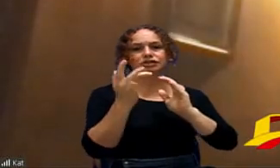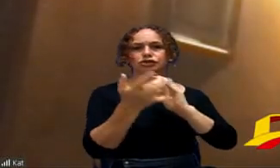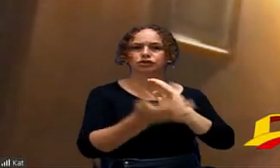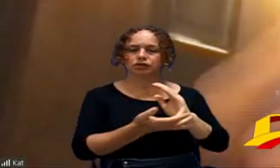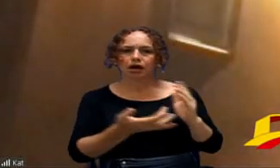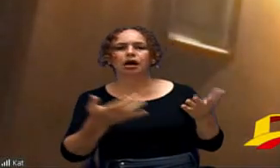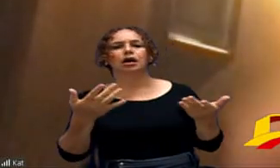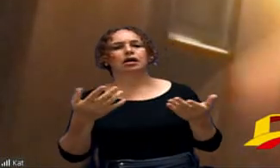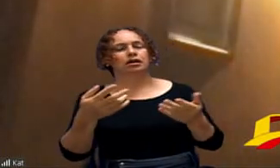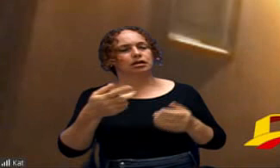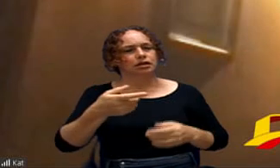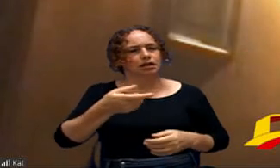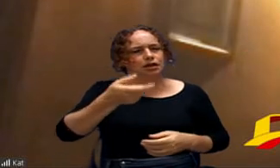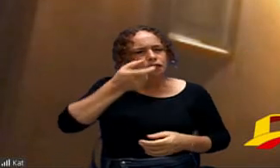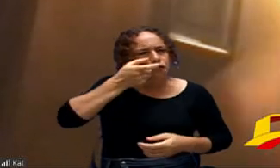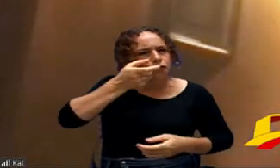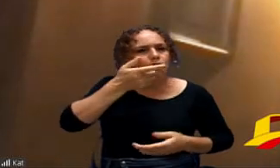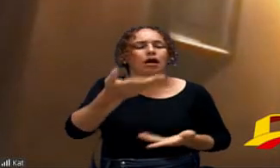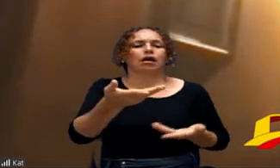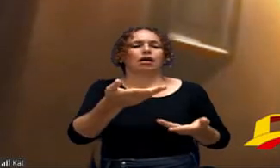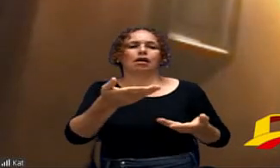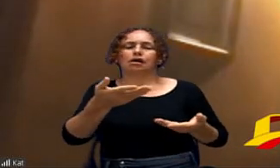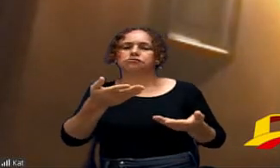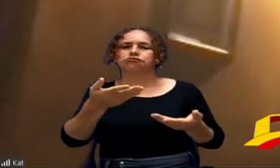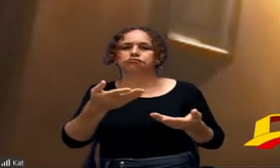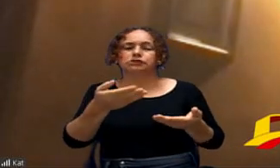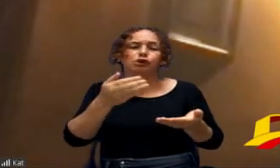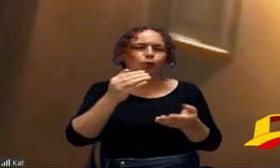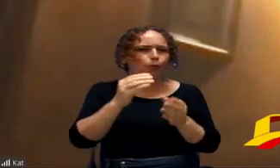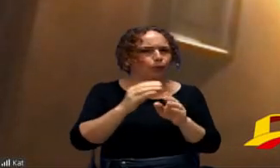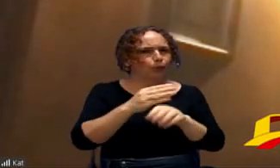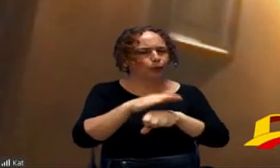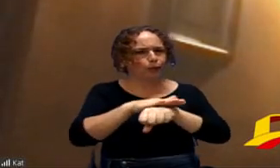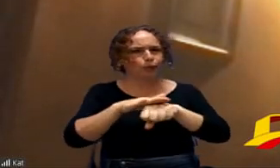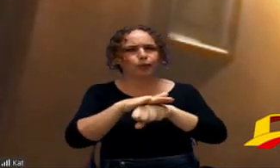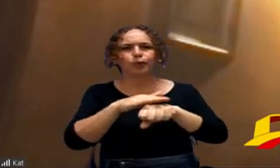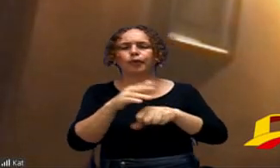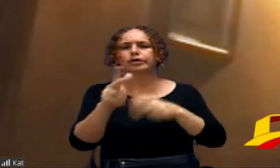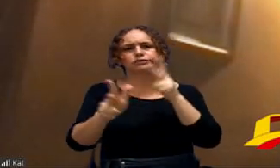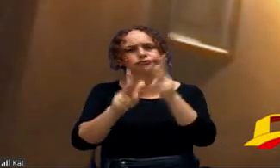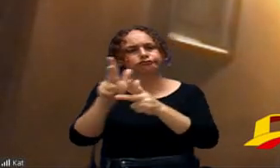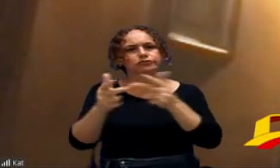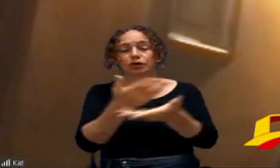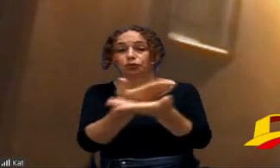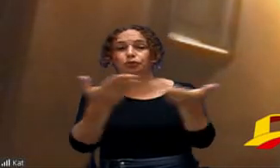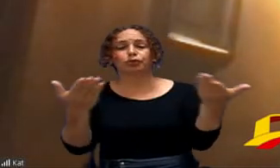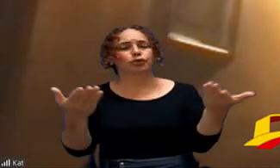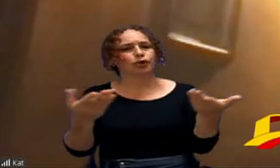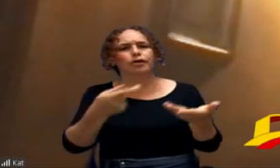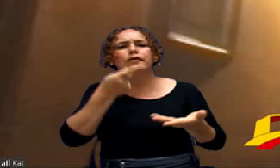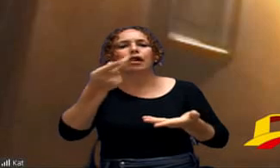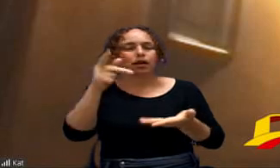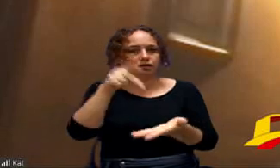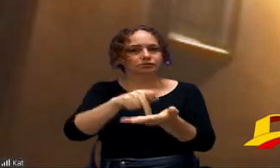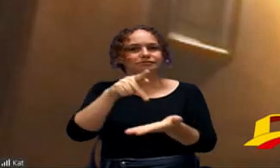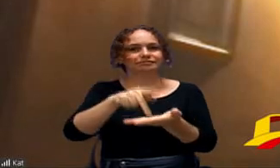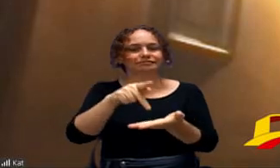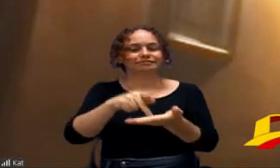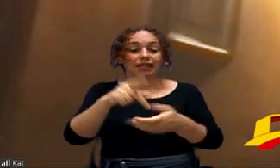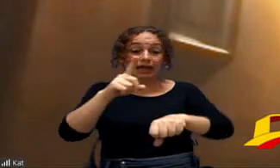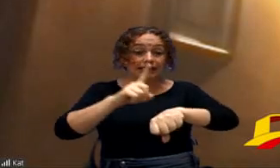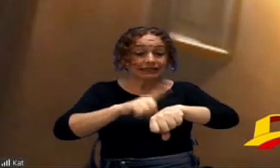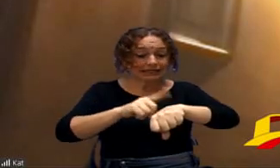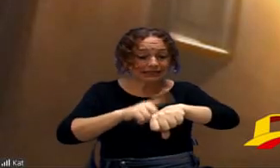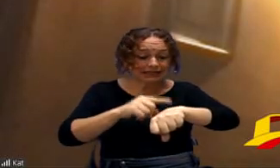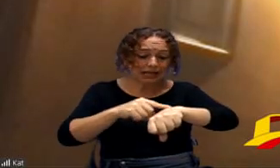vamos conversar sobre realidade, sobre as verdades. Tá? Eu sei que não tem muito tempo. Na verdade,